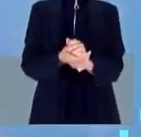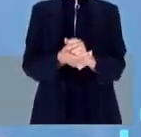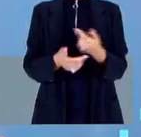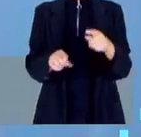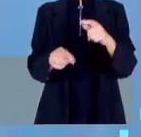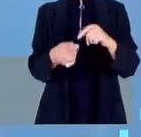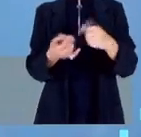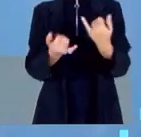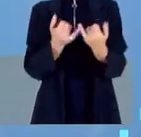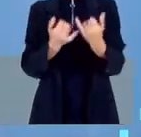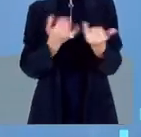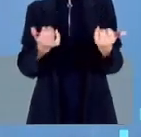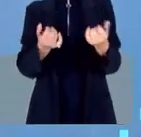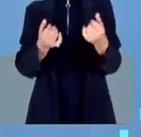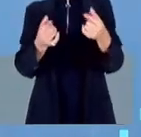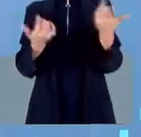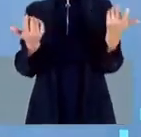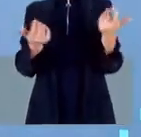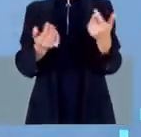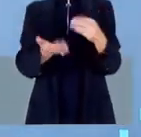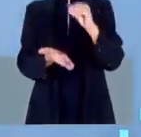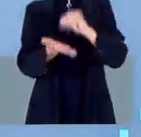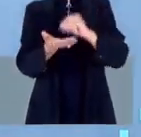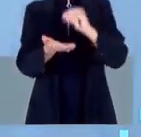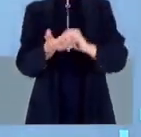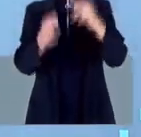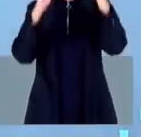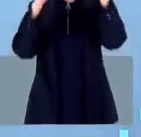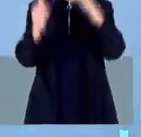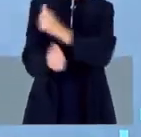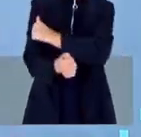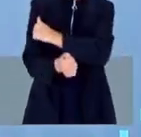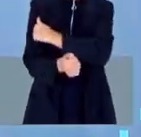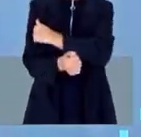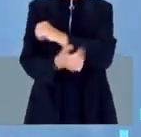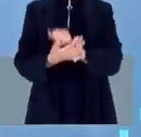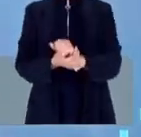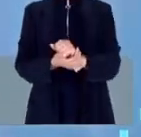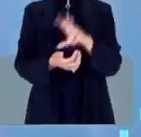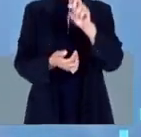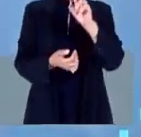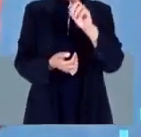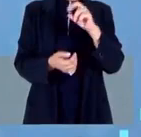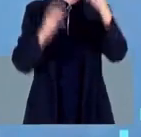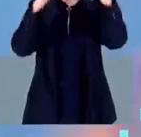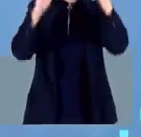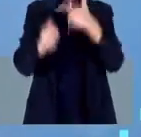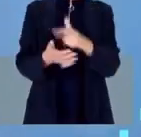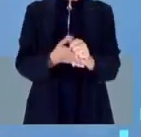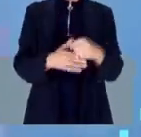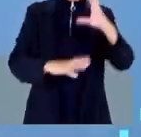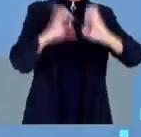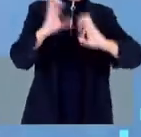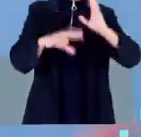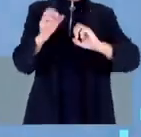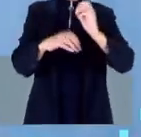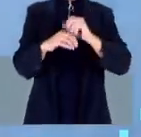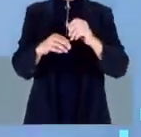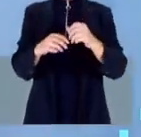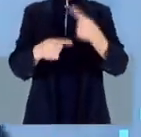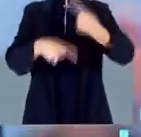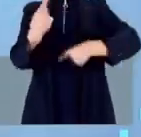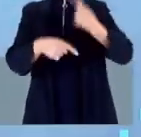banalizado essa coisa de você não respeitar autoridade nós não respeitamos mais nossos avós nós brigamos por política no final de semana